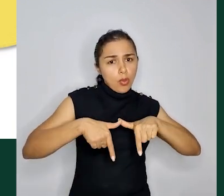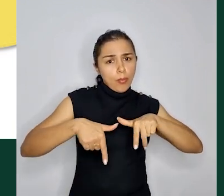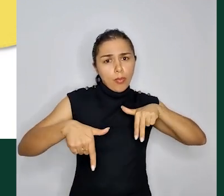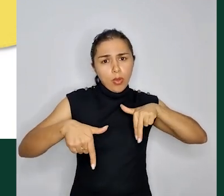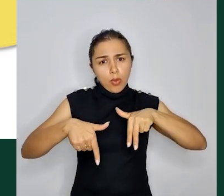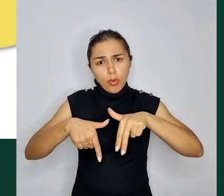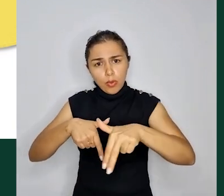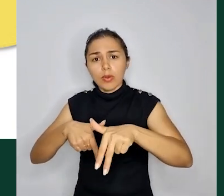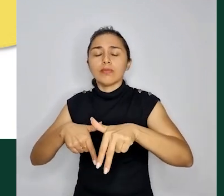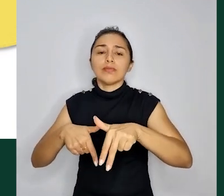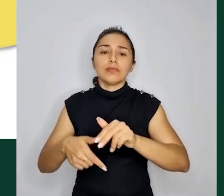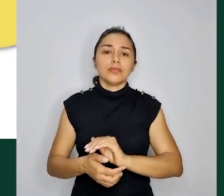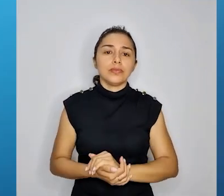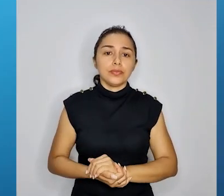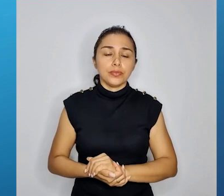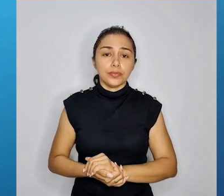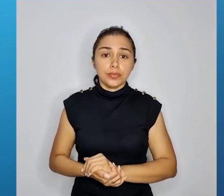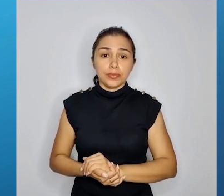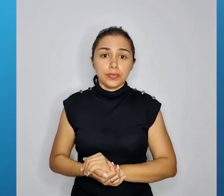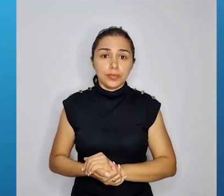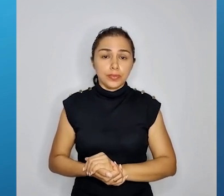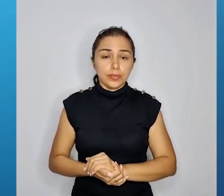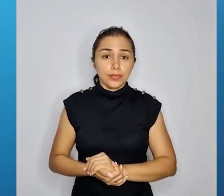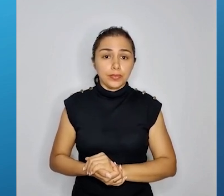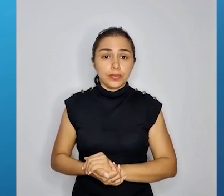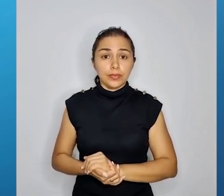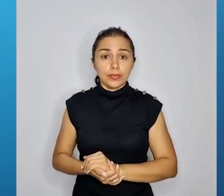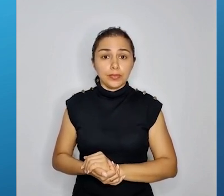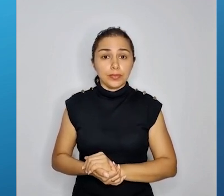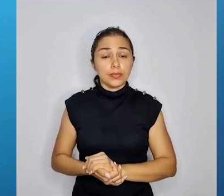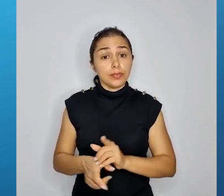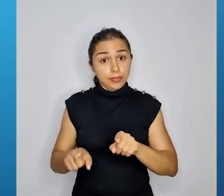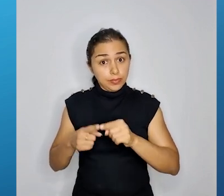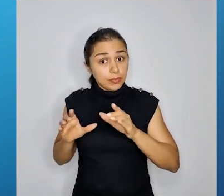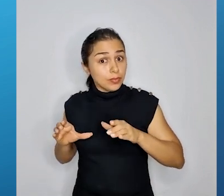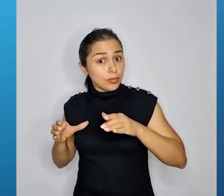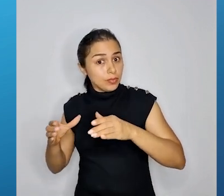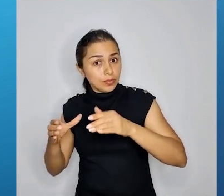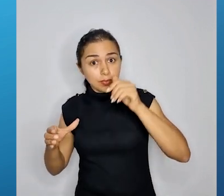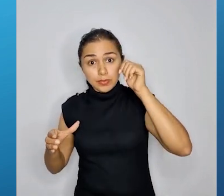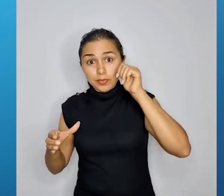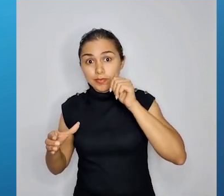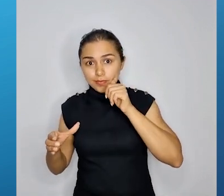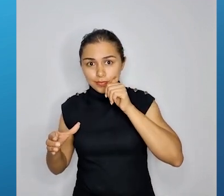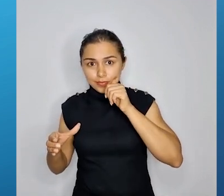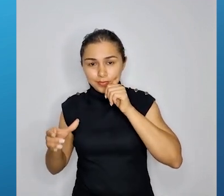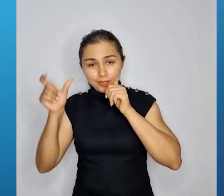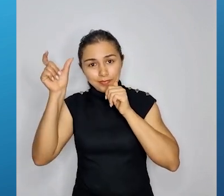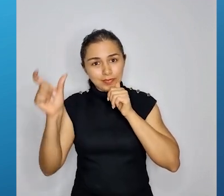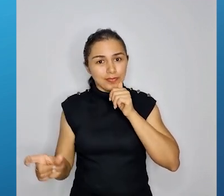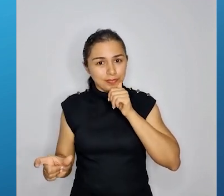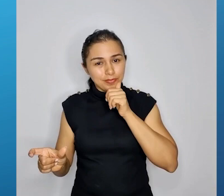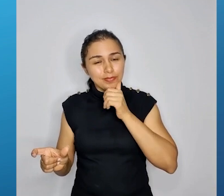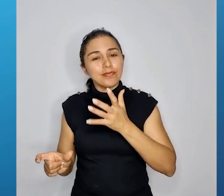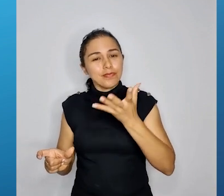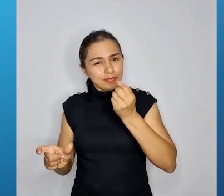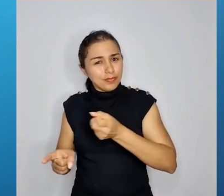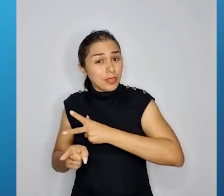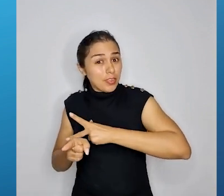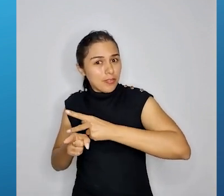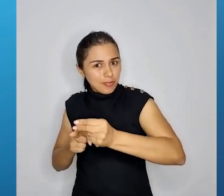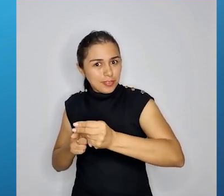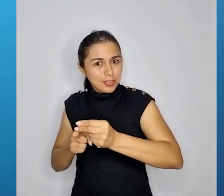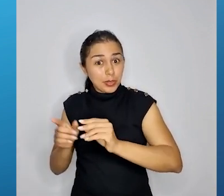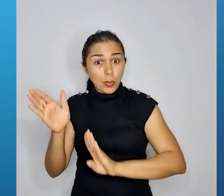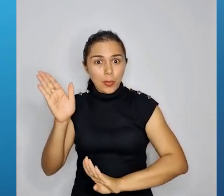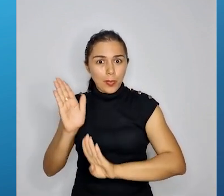tempo menor do que 2 horas. Já o recorde no feminino pertence à Zefa, né, que ela